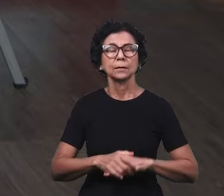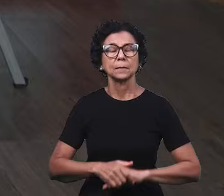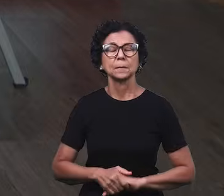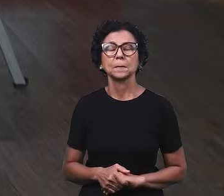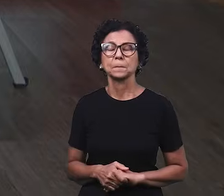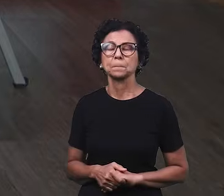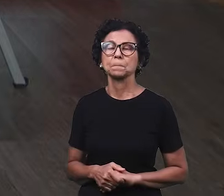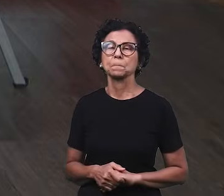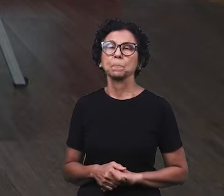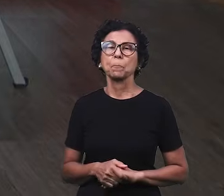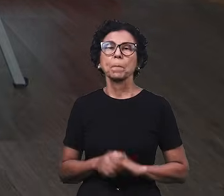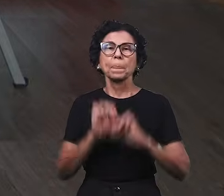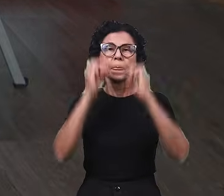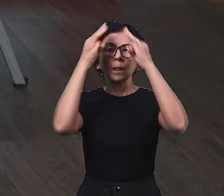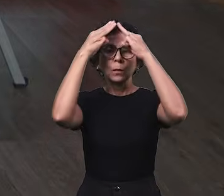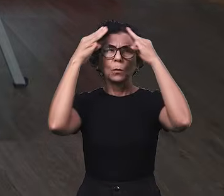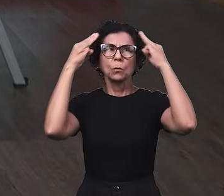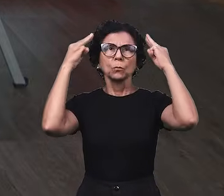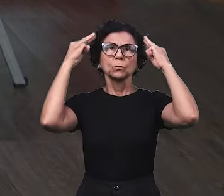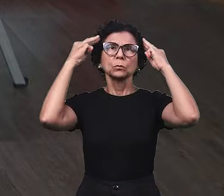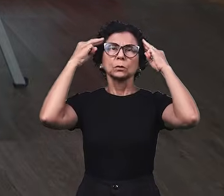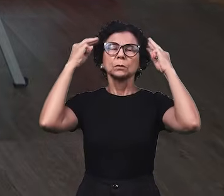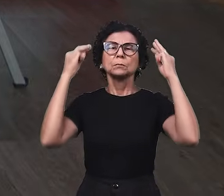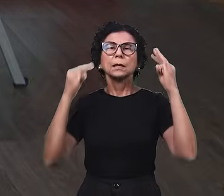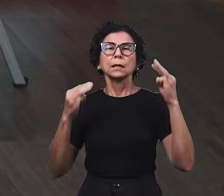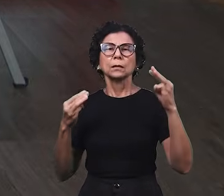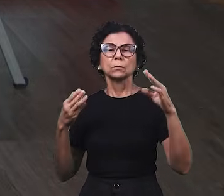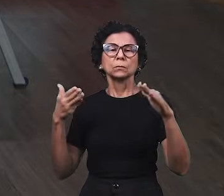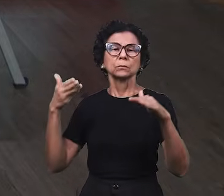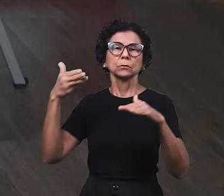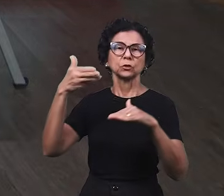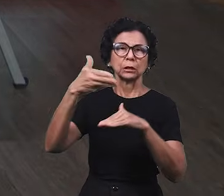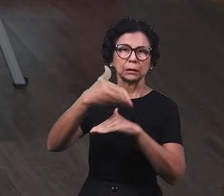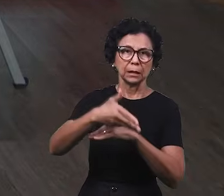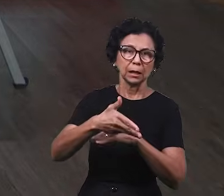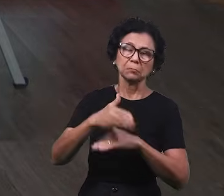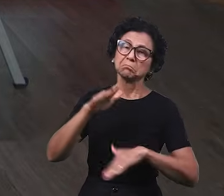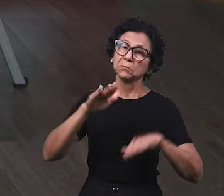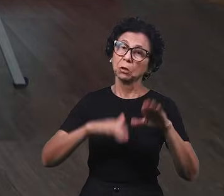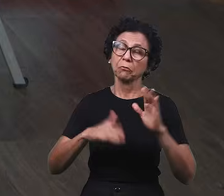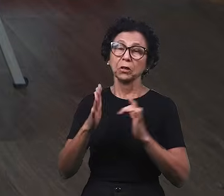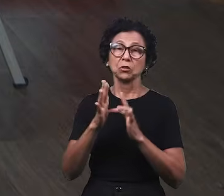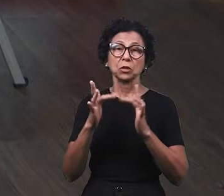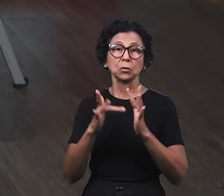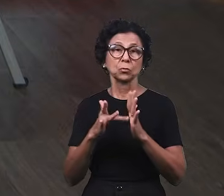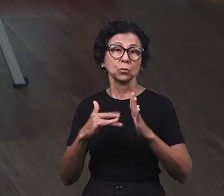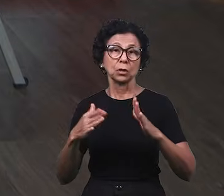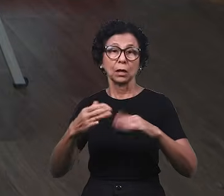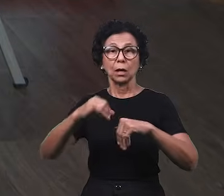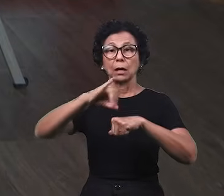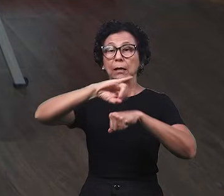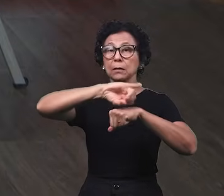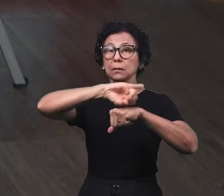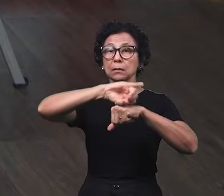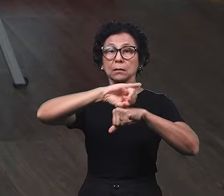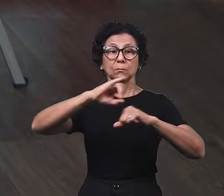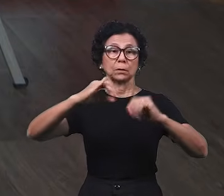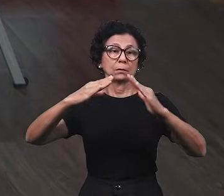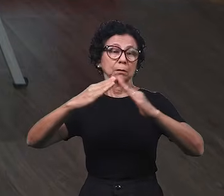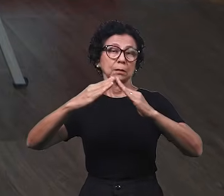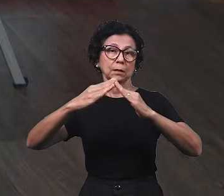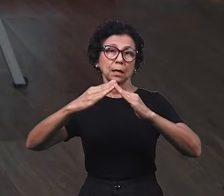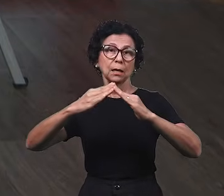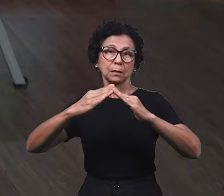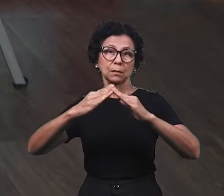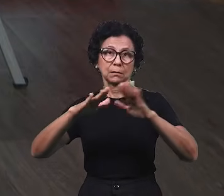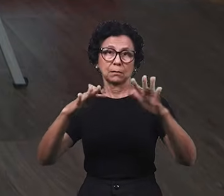Isso. Quando os magos vieram, provavelmente já estavam na parte de cima, De né? cima, provavelmente. Na parte de cima da casa, provavelmente na mesma